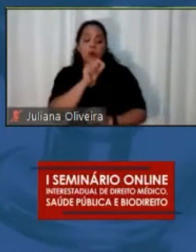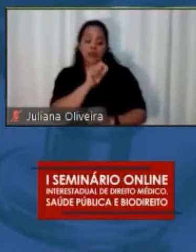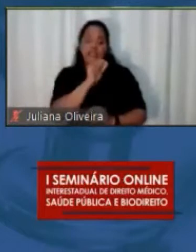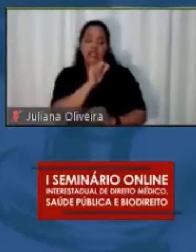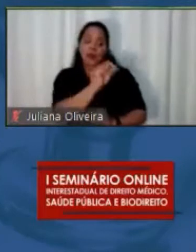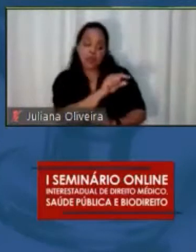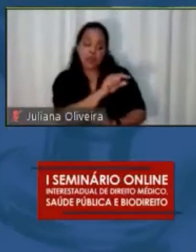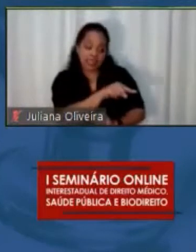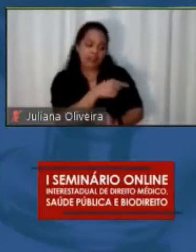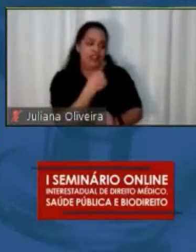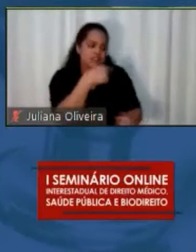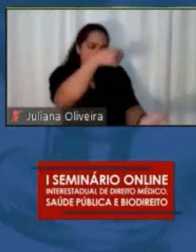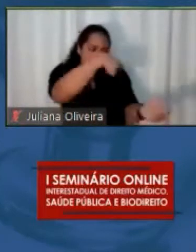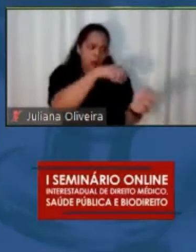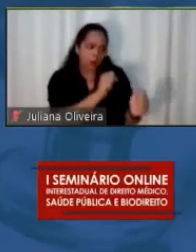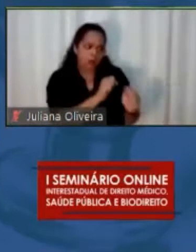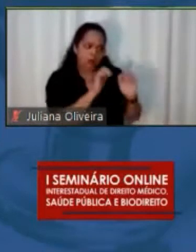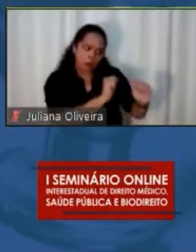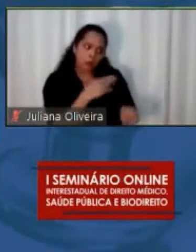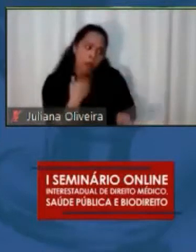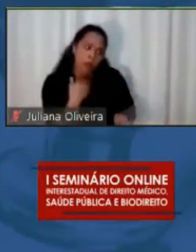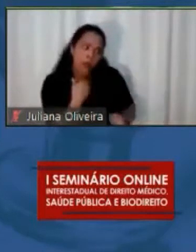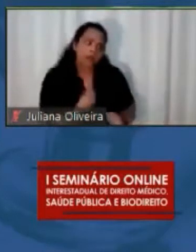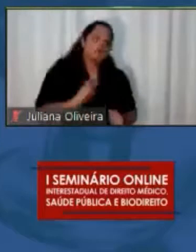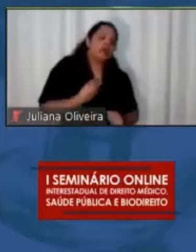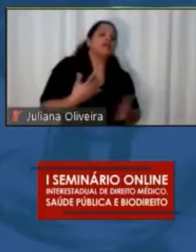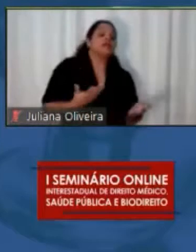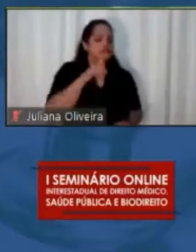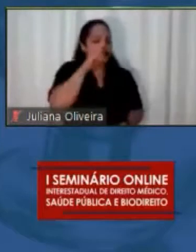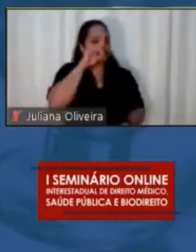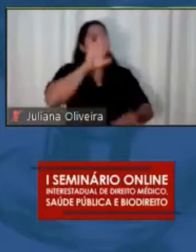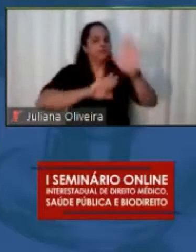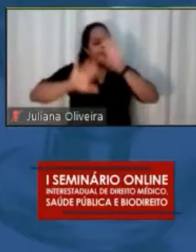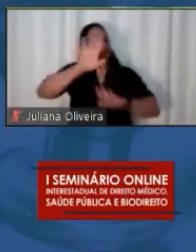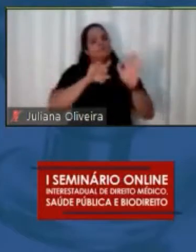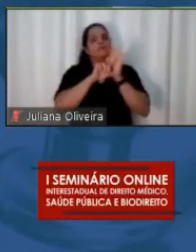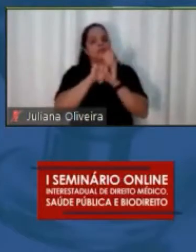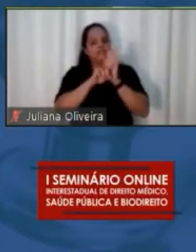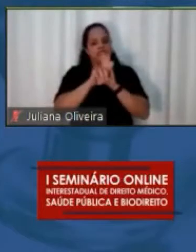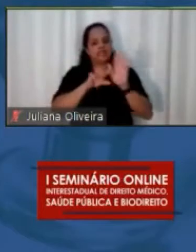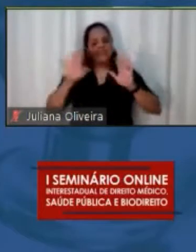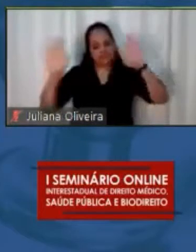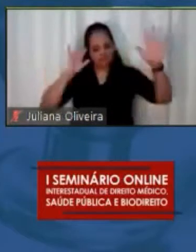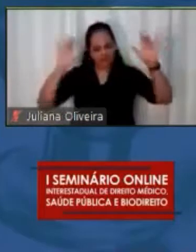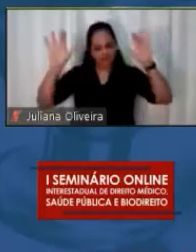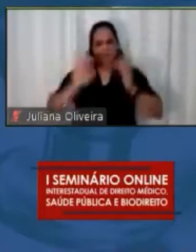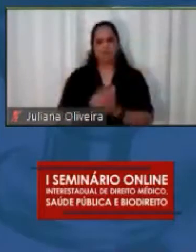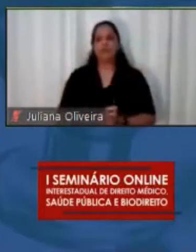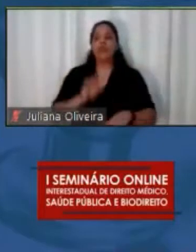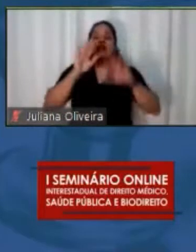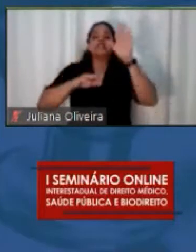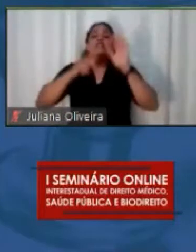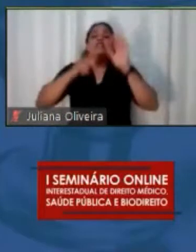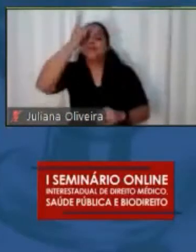levar. Então, a transfusão de sangue não é aquilo que muitas vezes se pensa. Mas muitas vezes se diz assim: